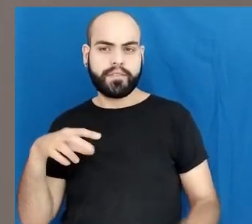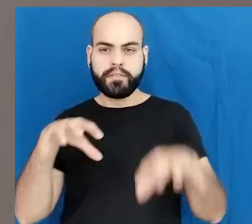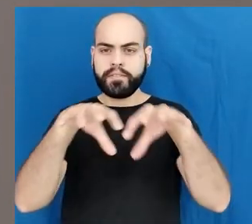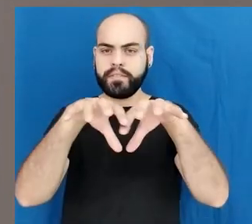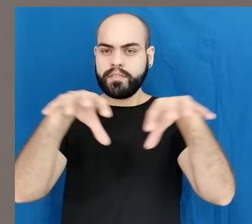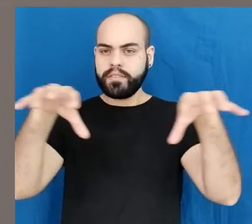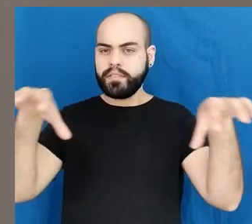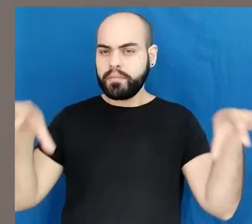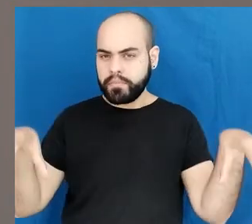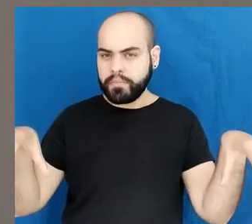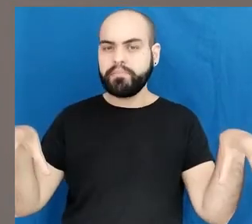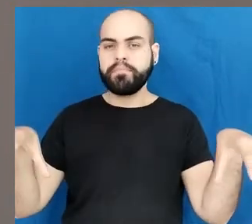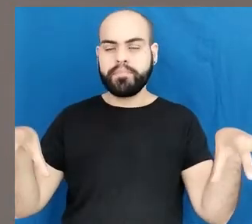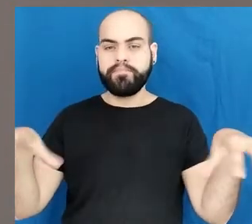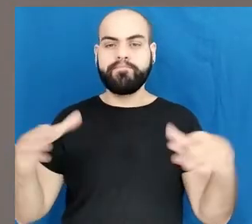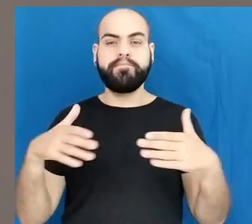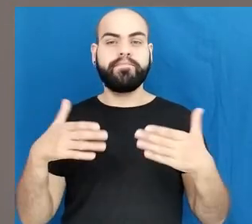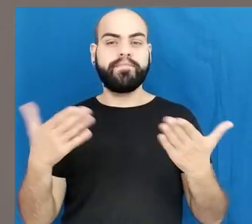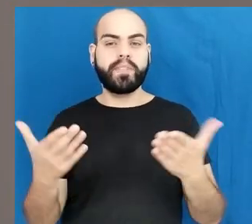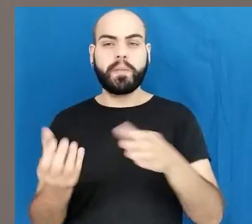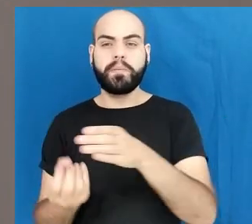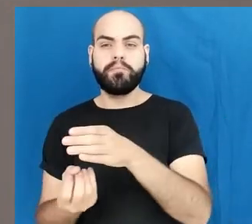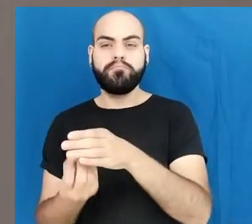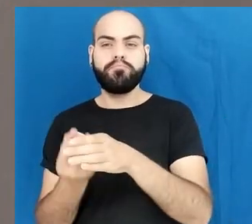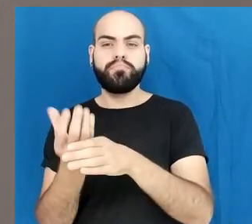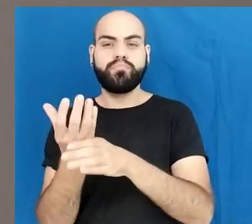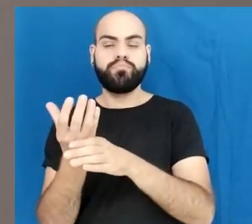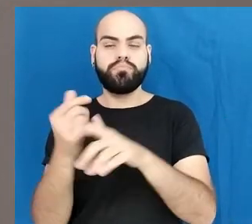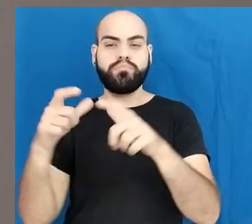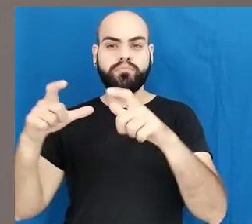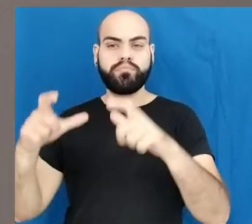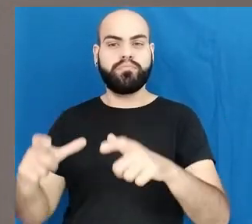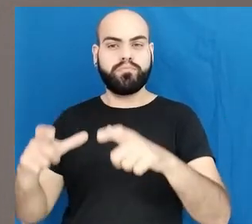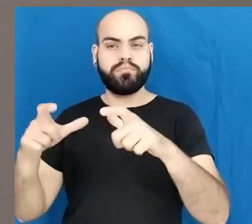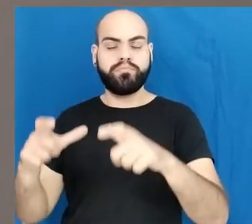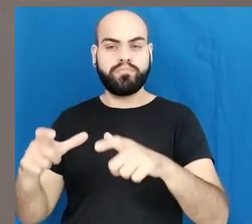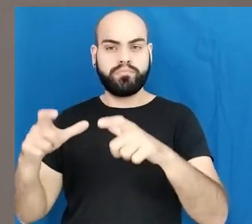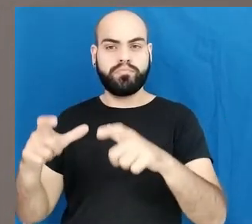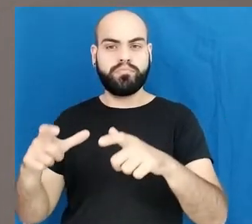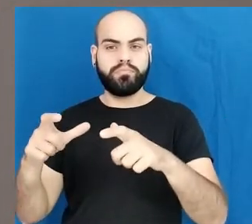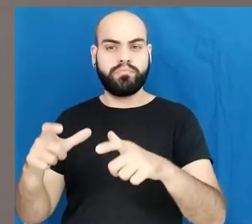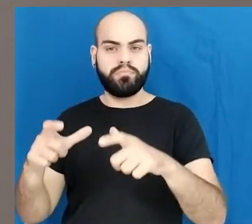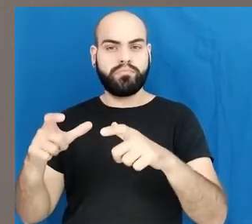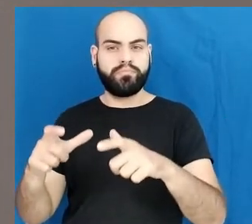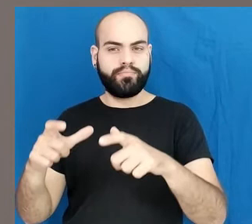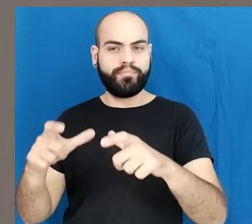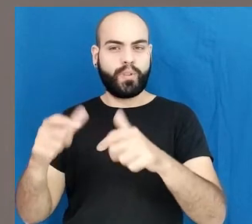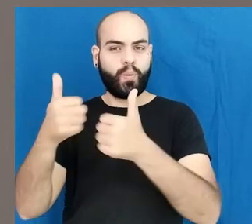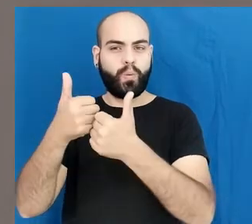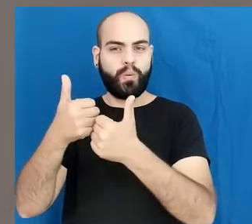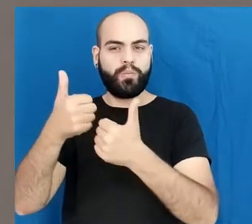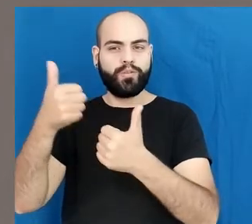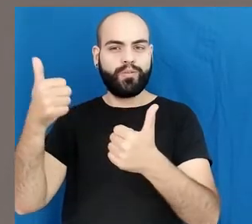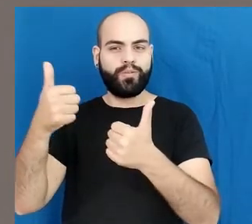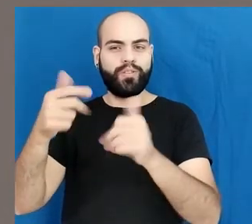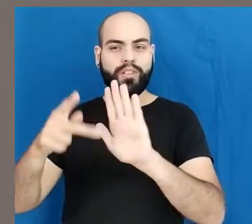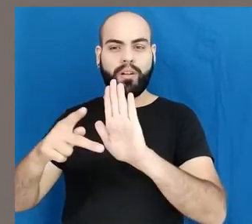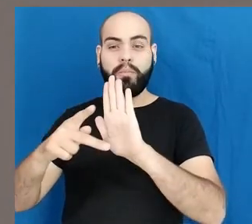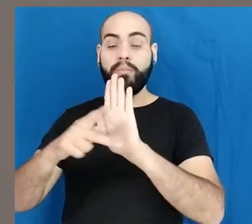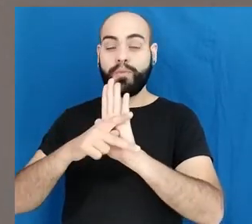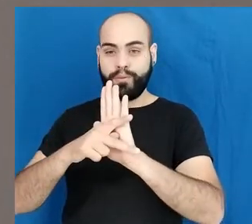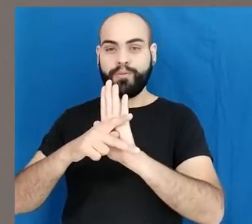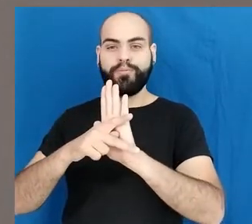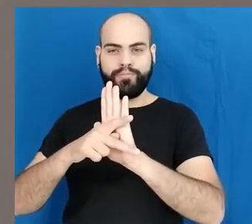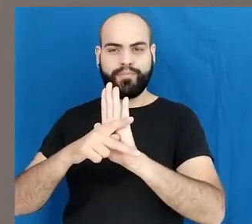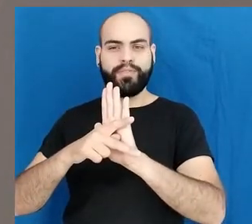independente, lá do Museu de Arte da Pampulha. Então, criou-se aqui esse espaço com uma diretoria